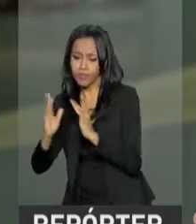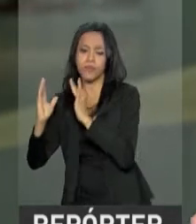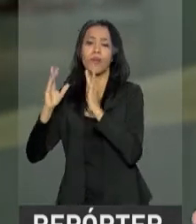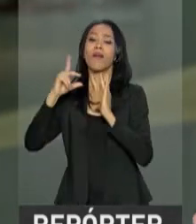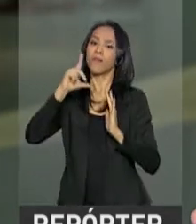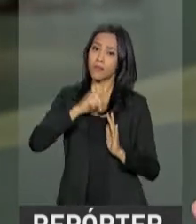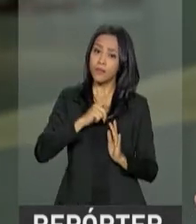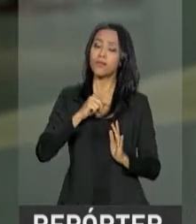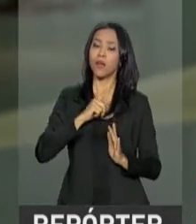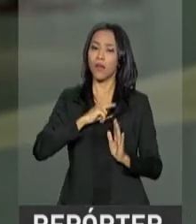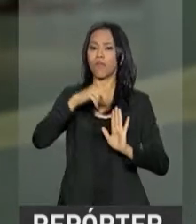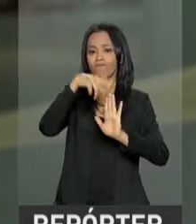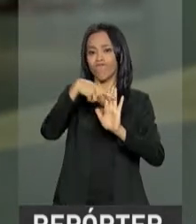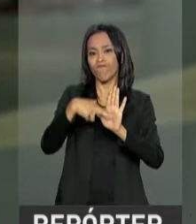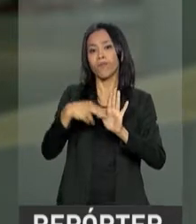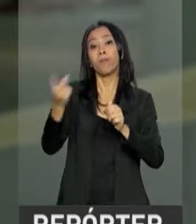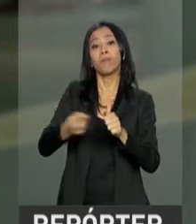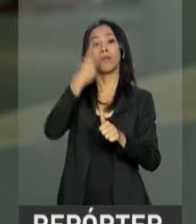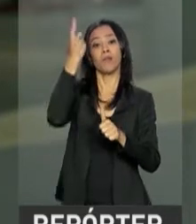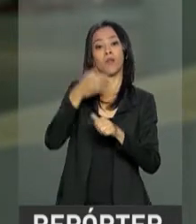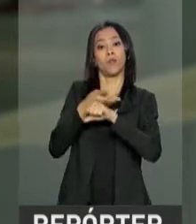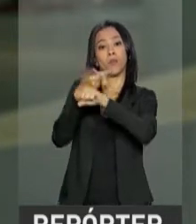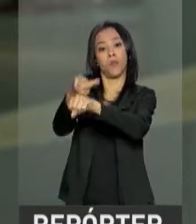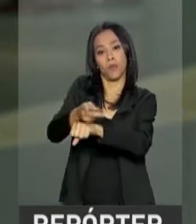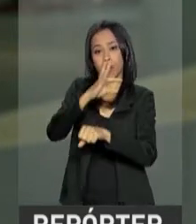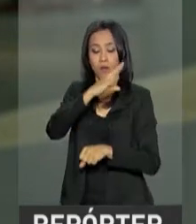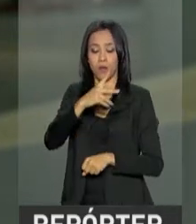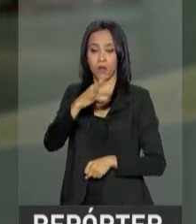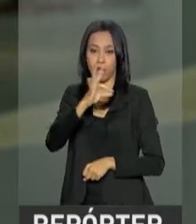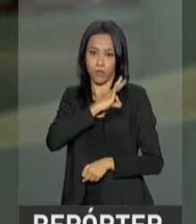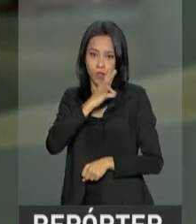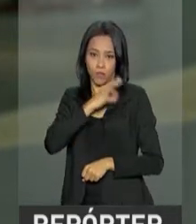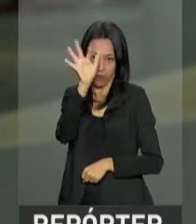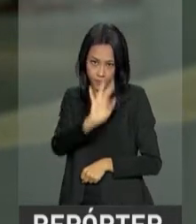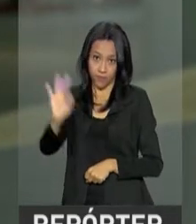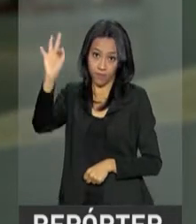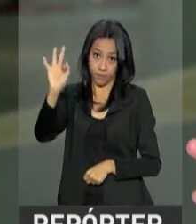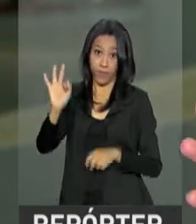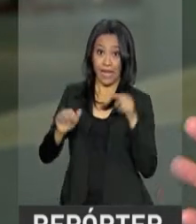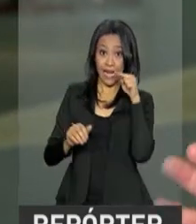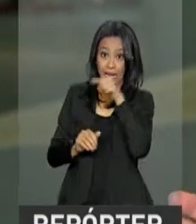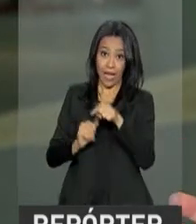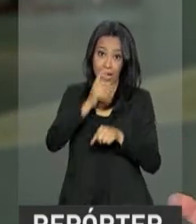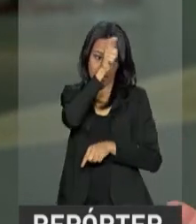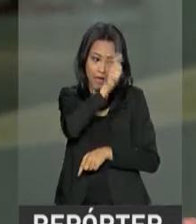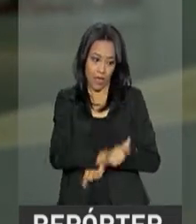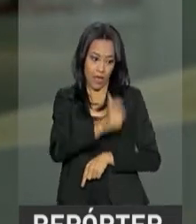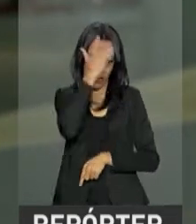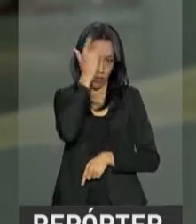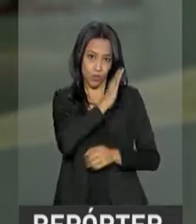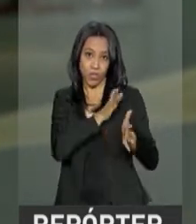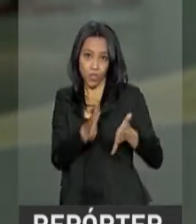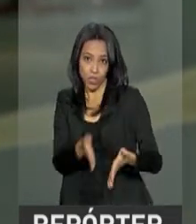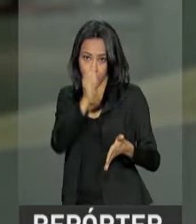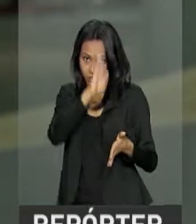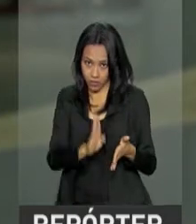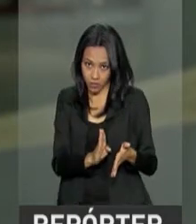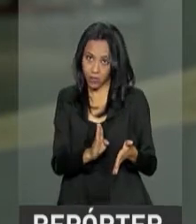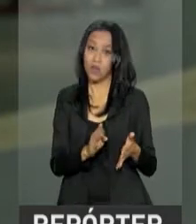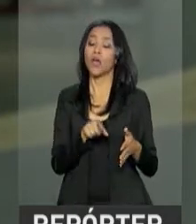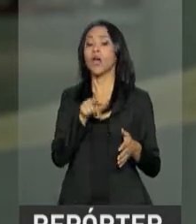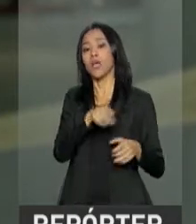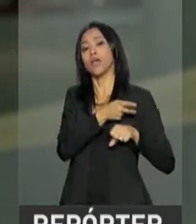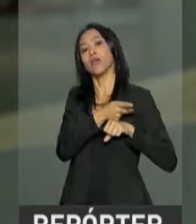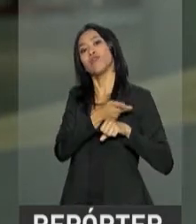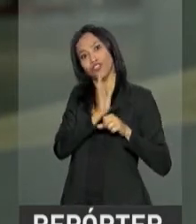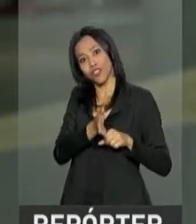da condição de refugiado se inicia na polícia federal onde o imigrante desembarca ele já tem a condição